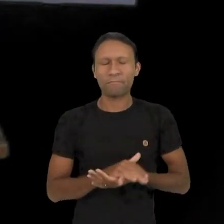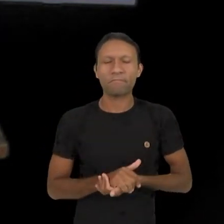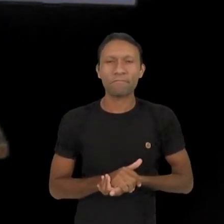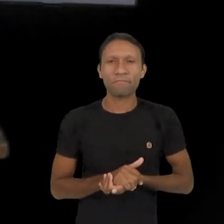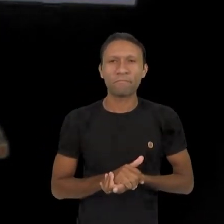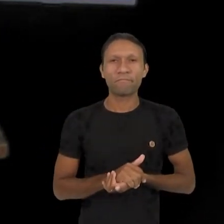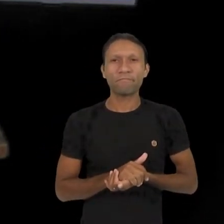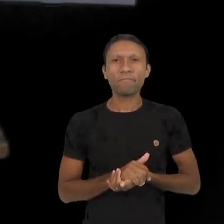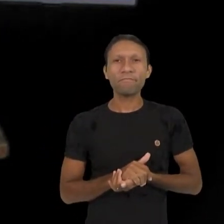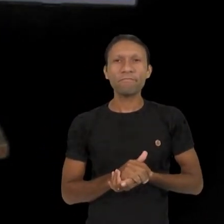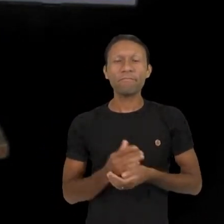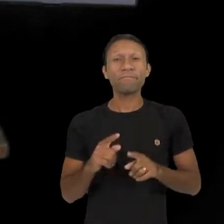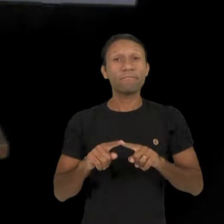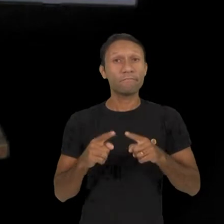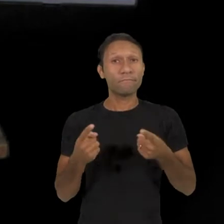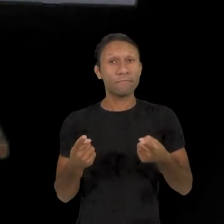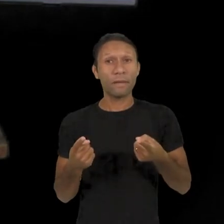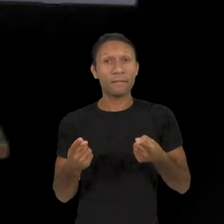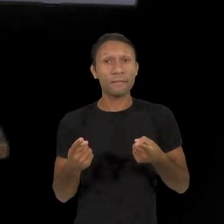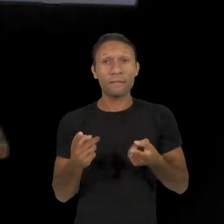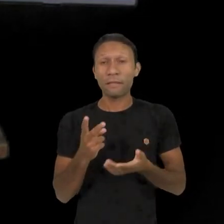material, tá? Mas